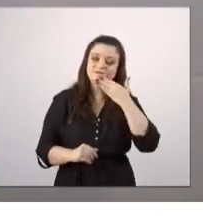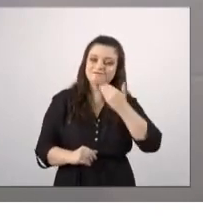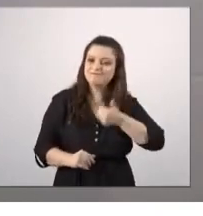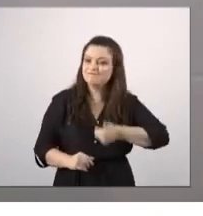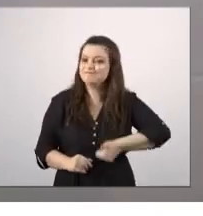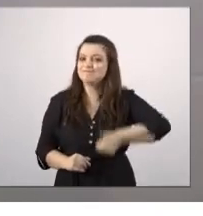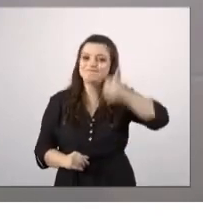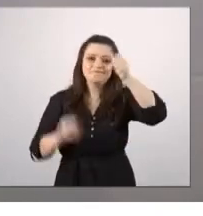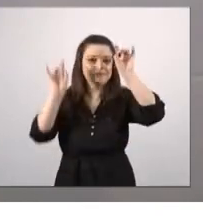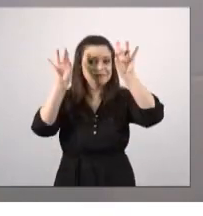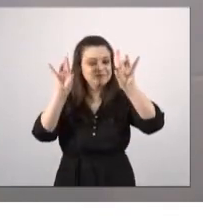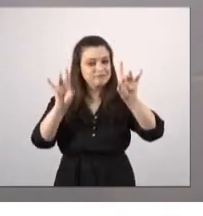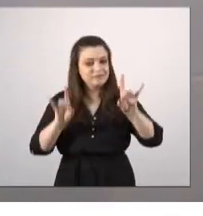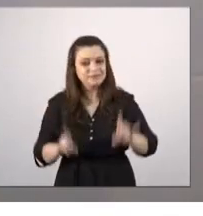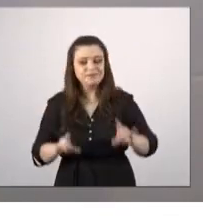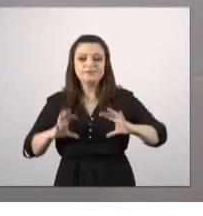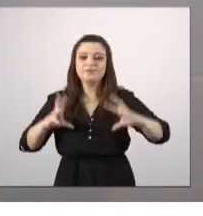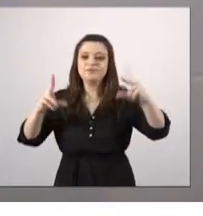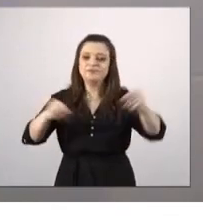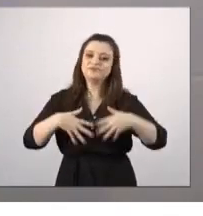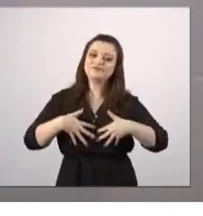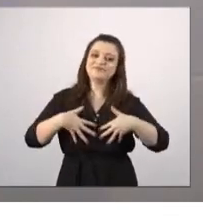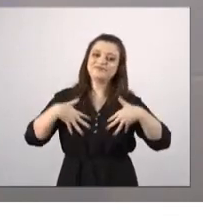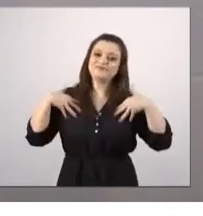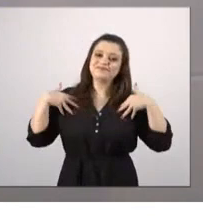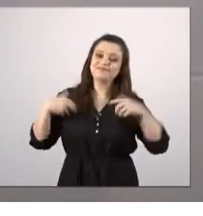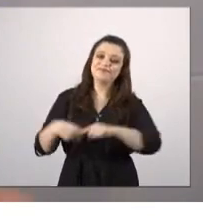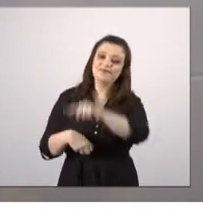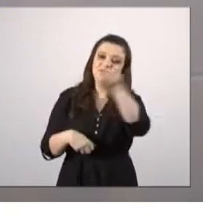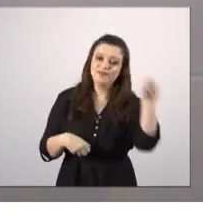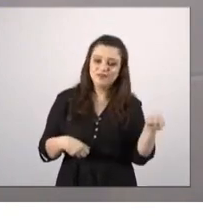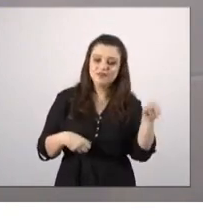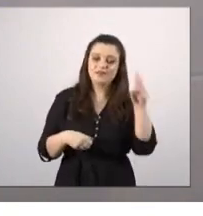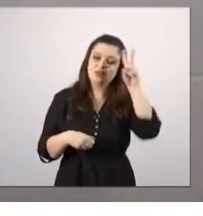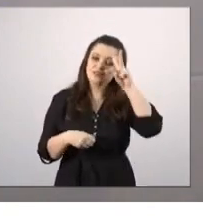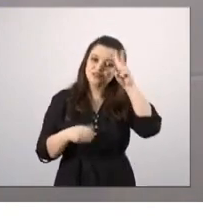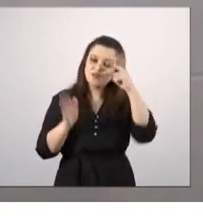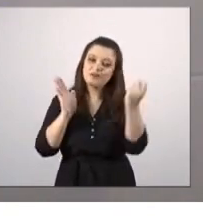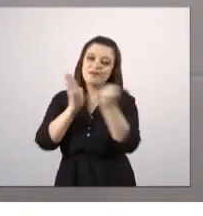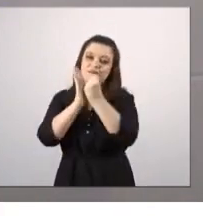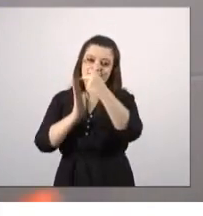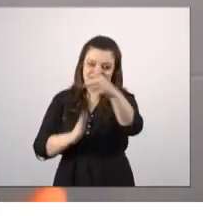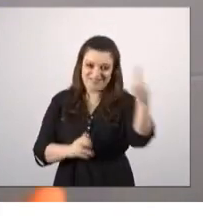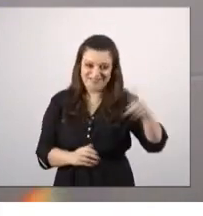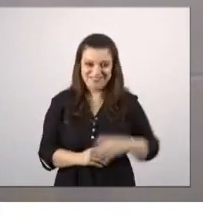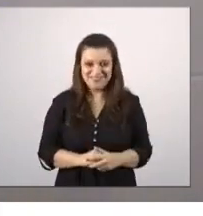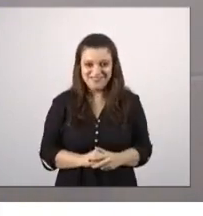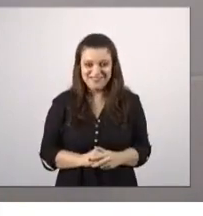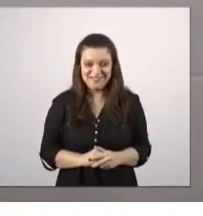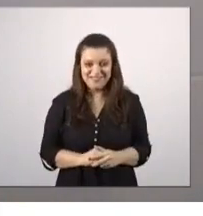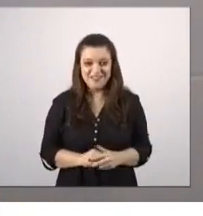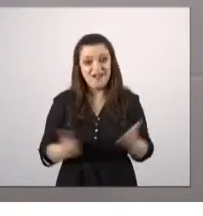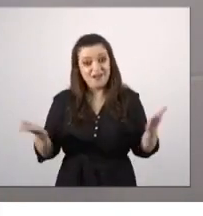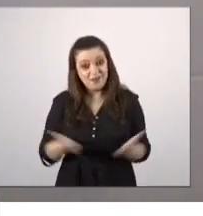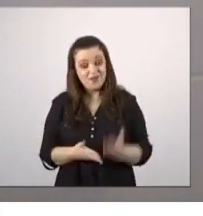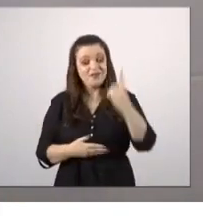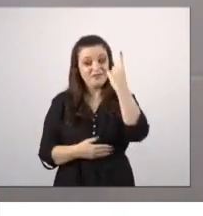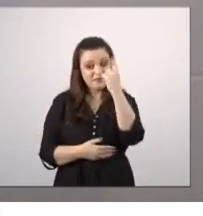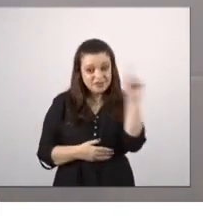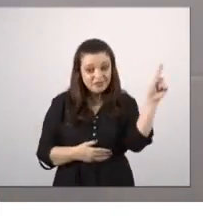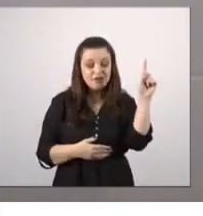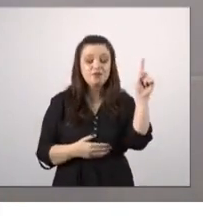vão continuar a nos encher de orgulho por fazer parte da história de vocês. Por fim, eu desejo a